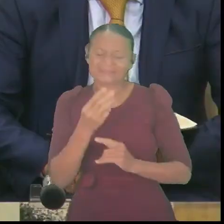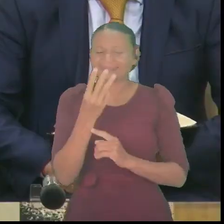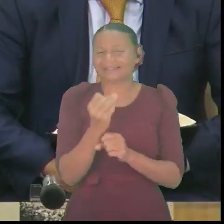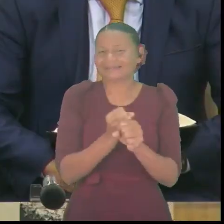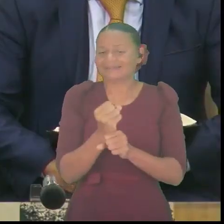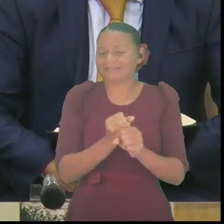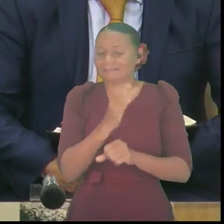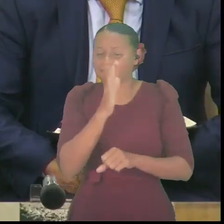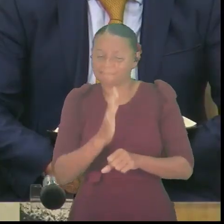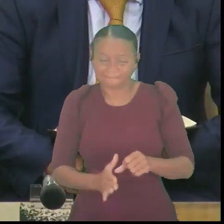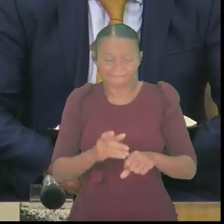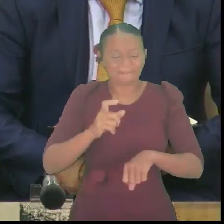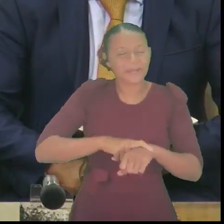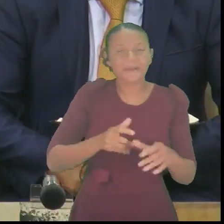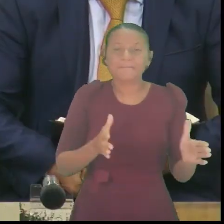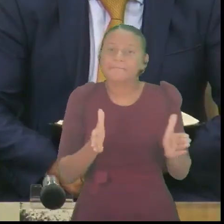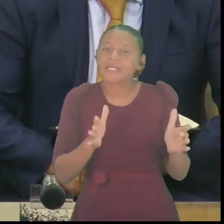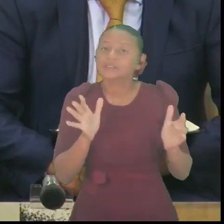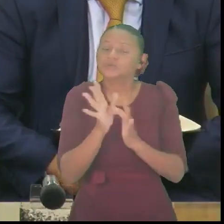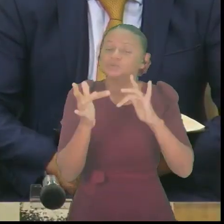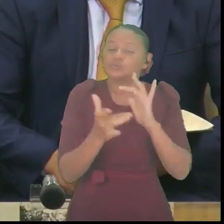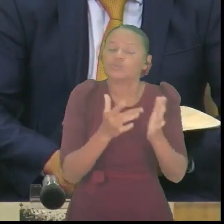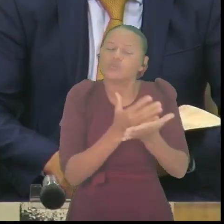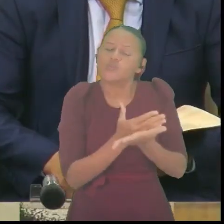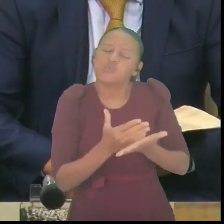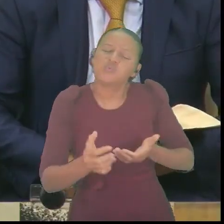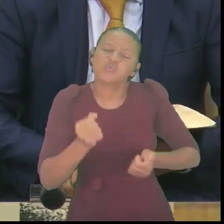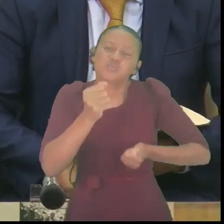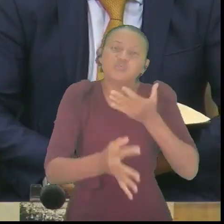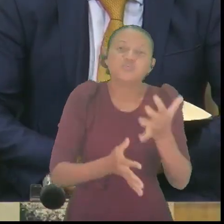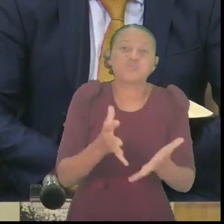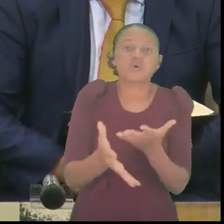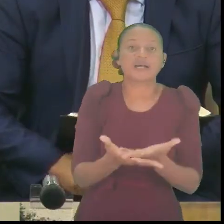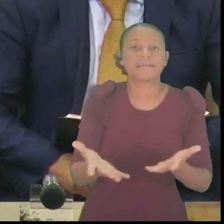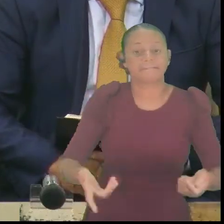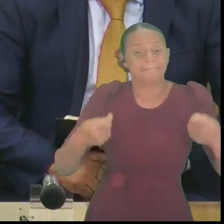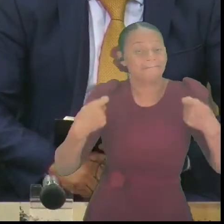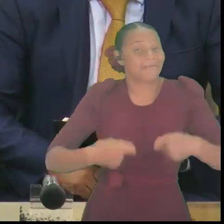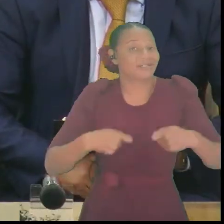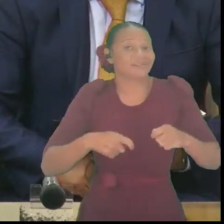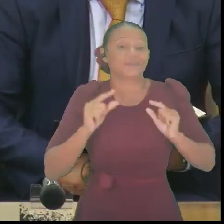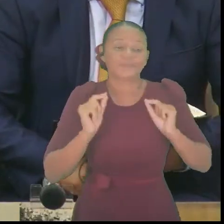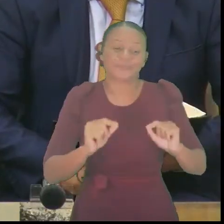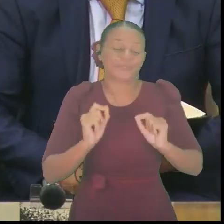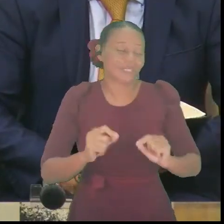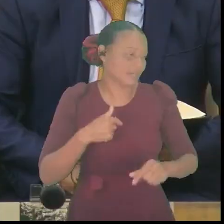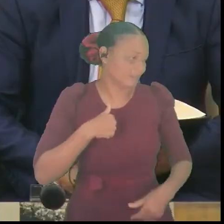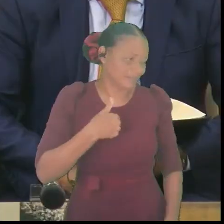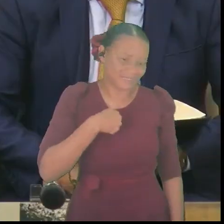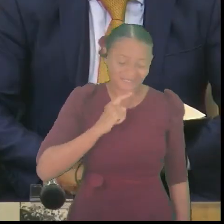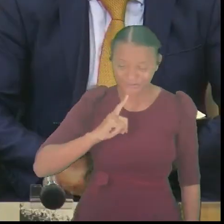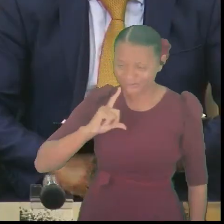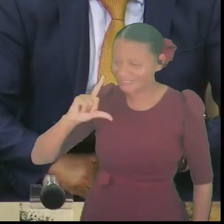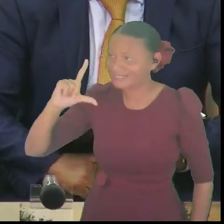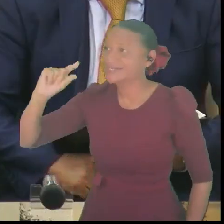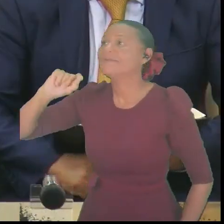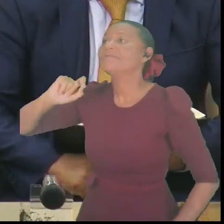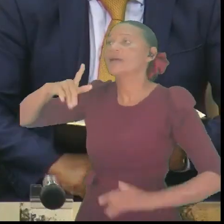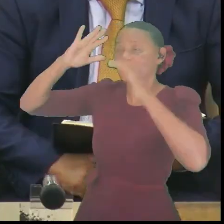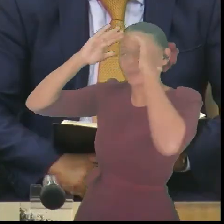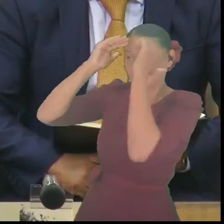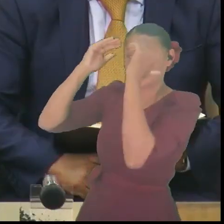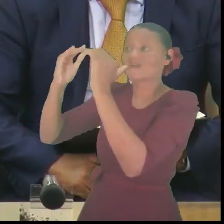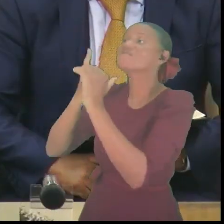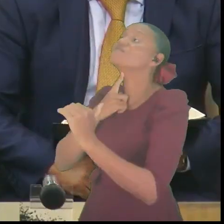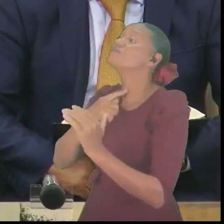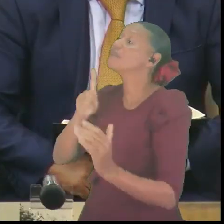e perto desse momento Jesus começou a dizer que era necessário que ele partisse para cumprir a vontade do Pai,